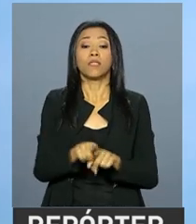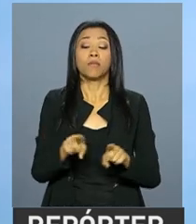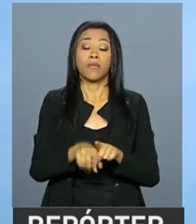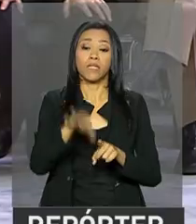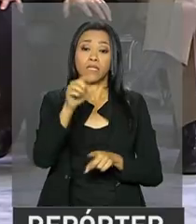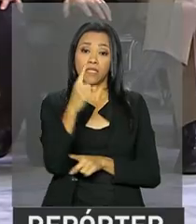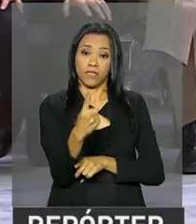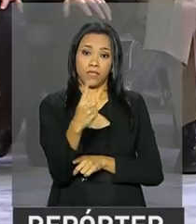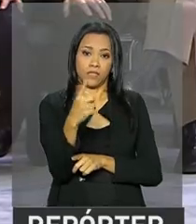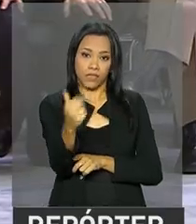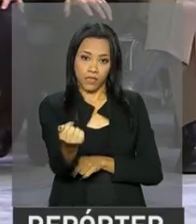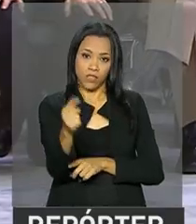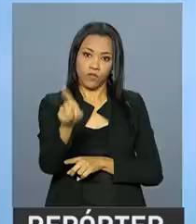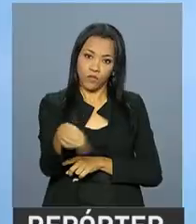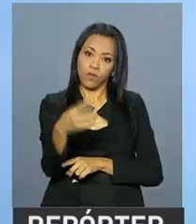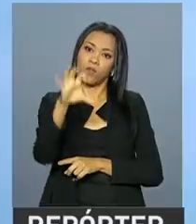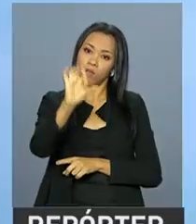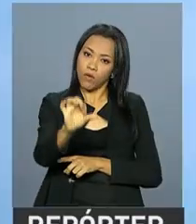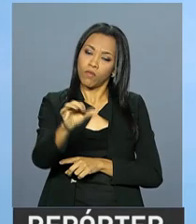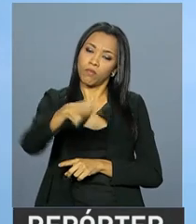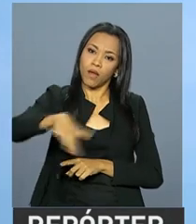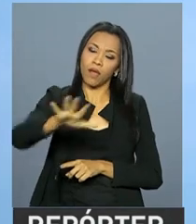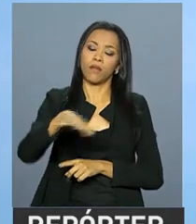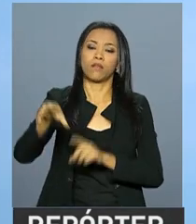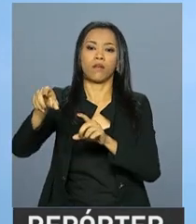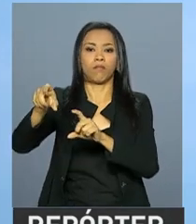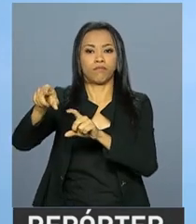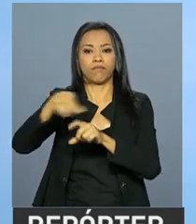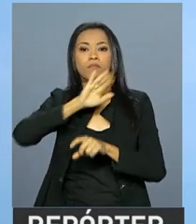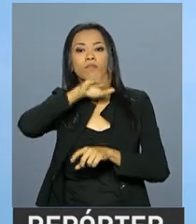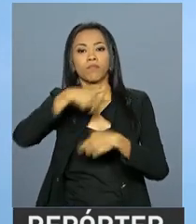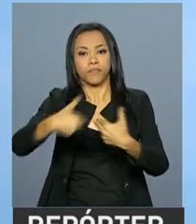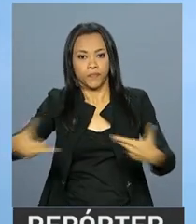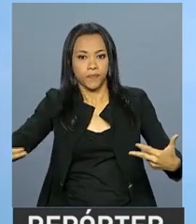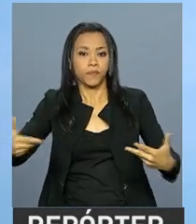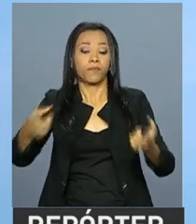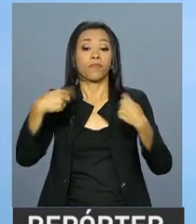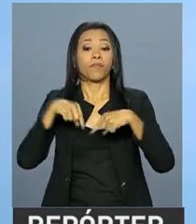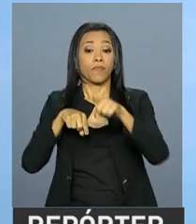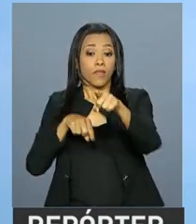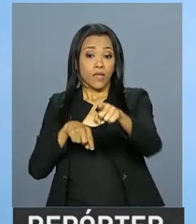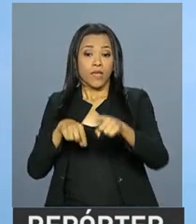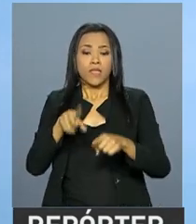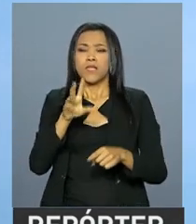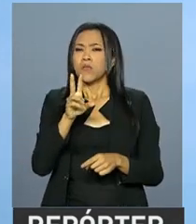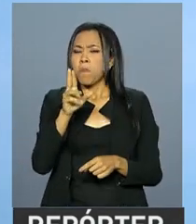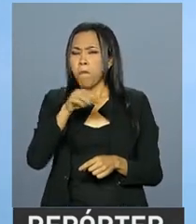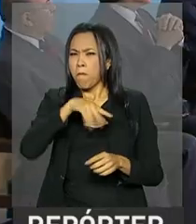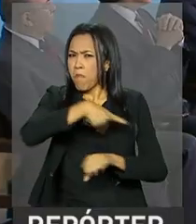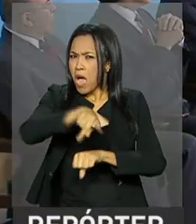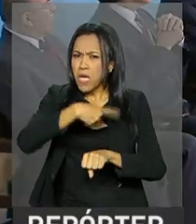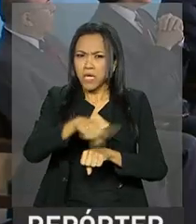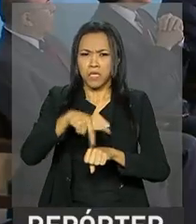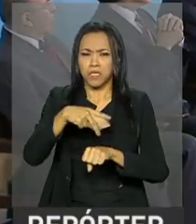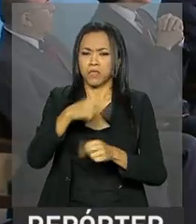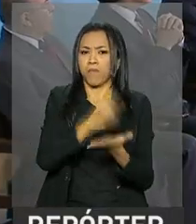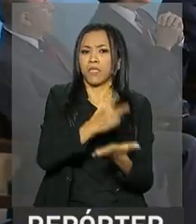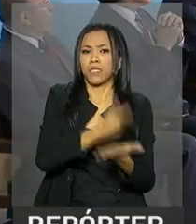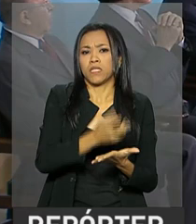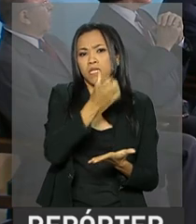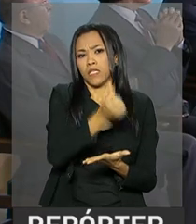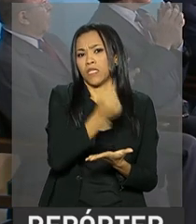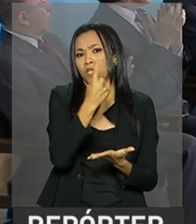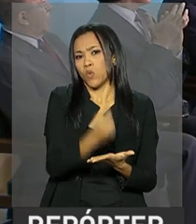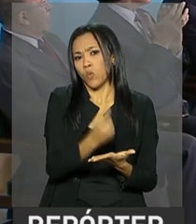17,9 para a pecuária. Nenhum país do mundo preserva 65, 61%